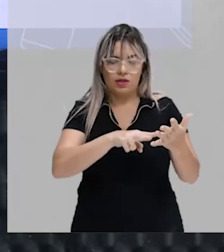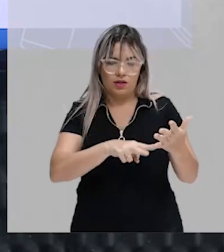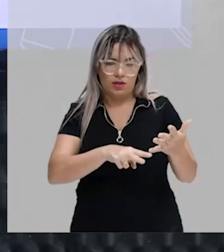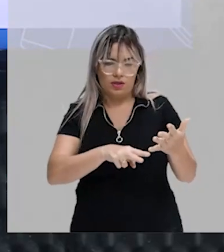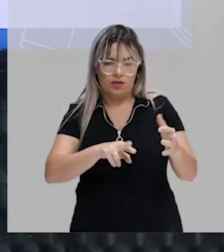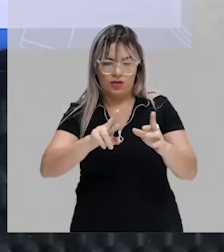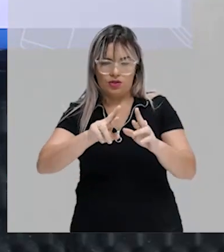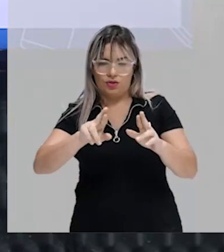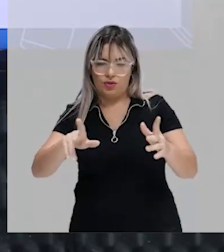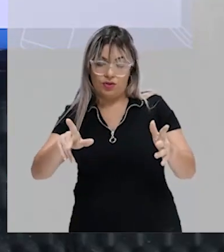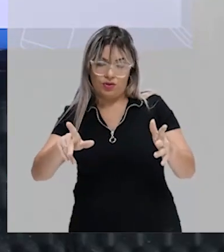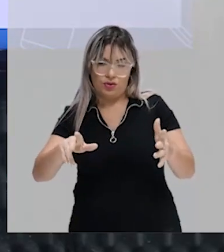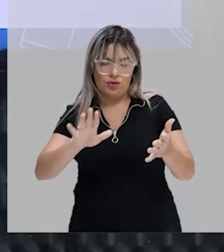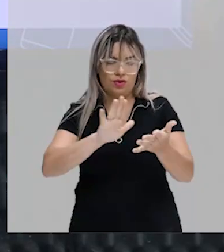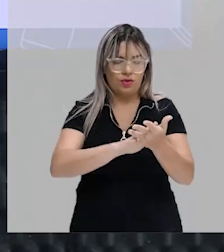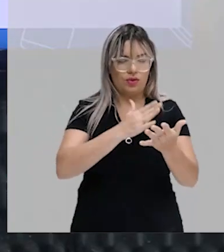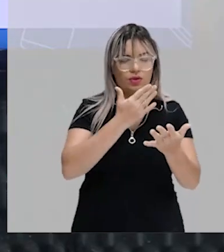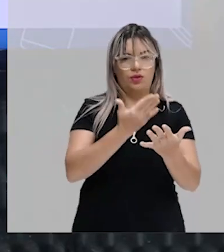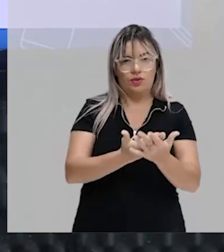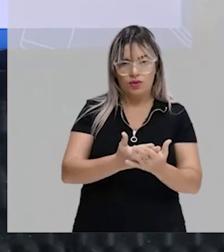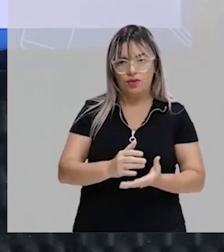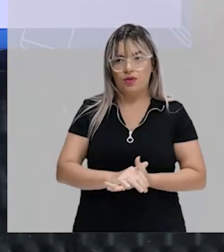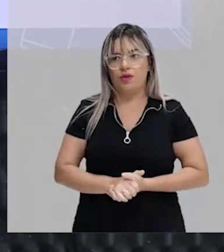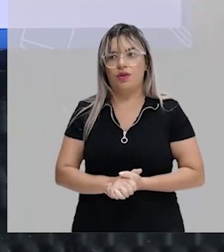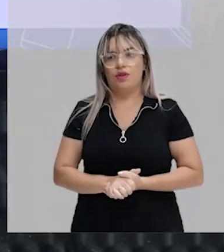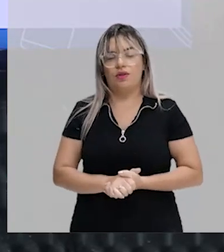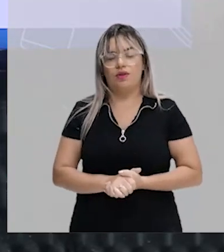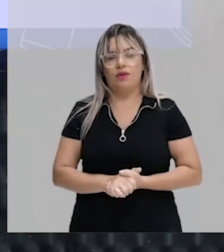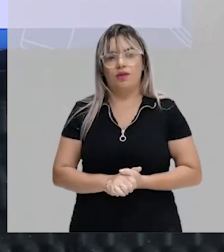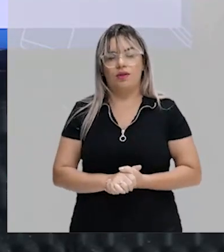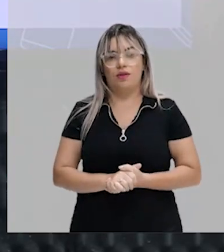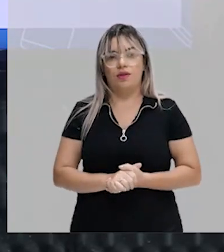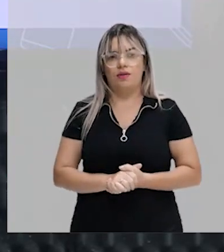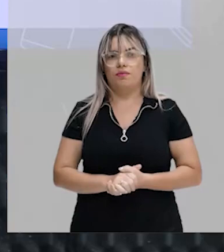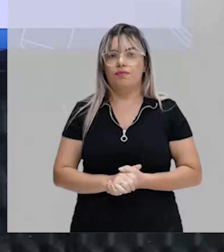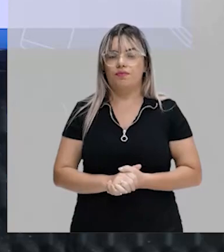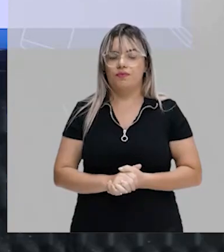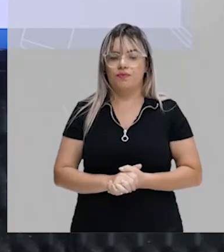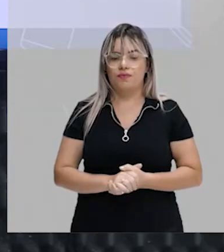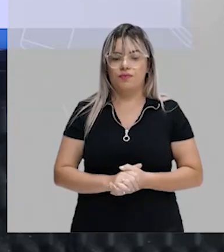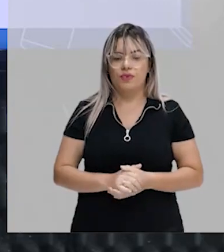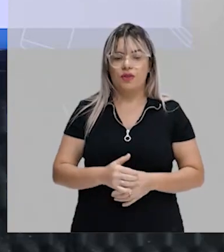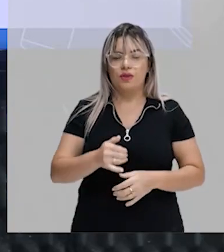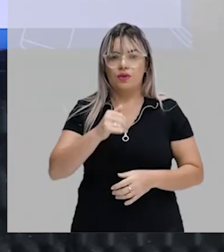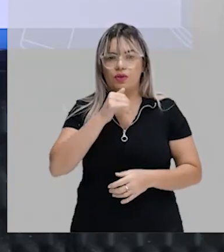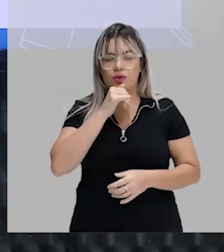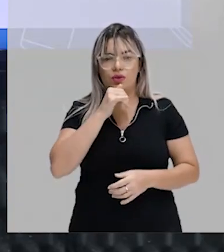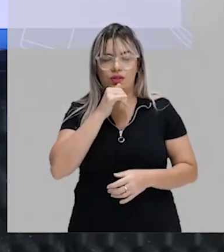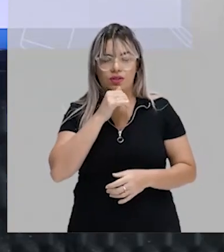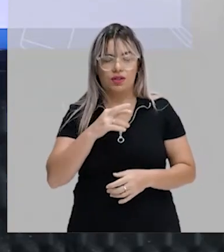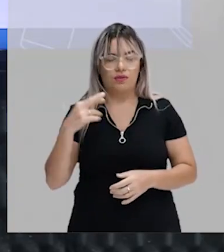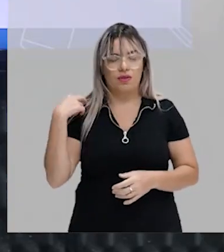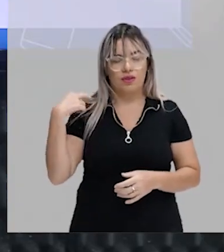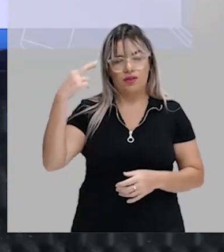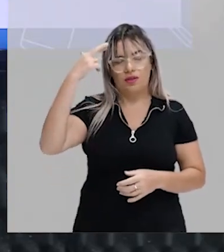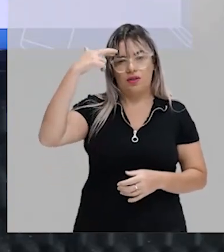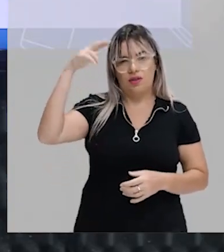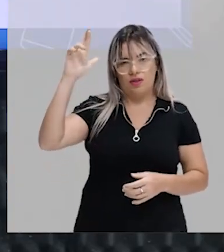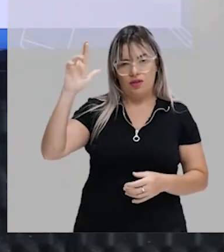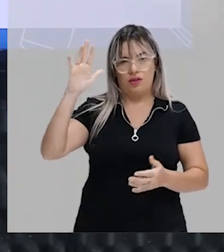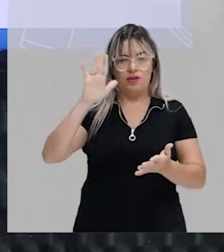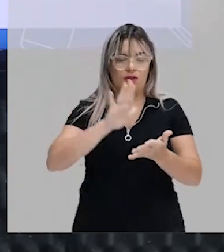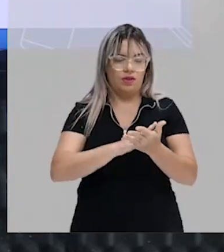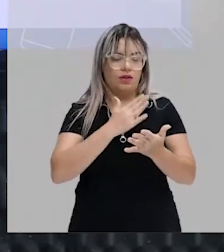múltiplas interpretações é pano para manga para uma série de coisas. Quer ver? Dentro da religião, essa questão de interpretação aí